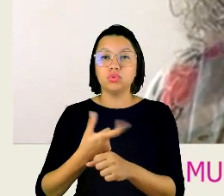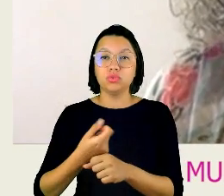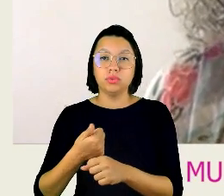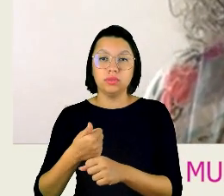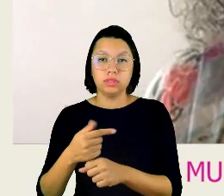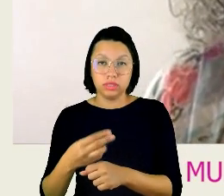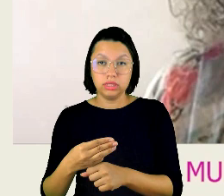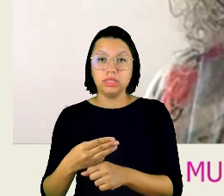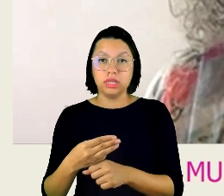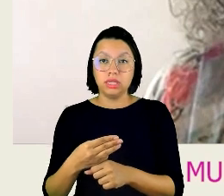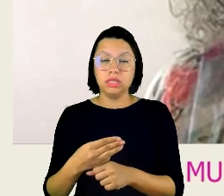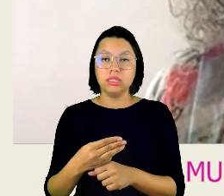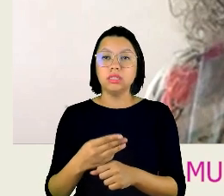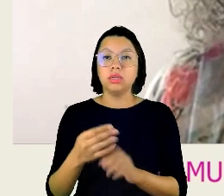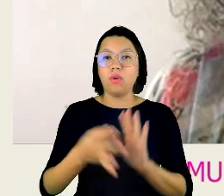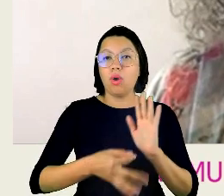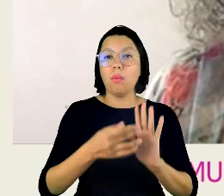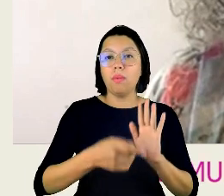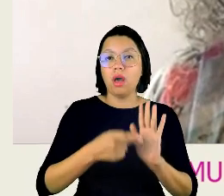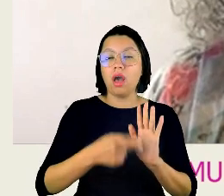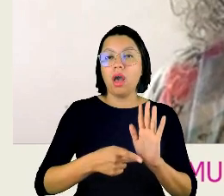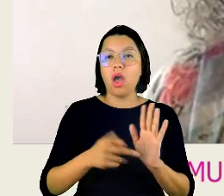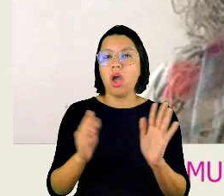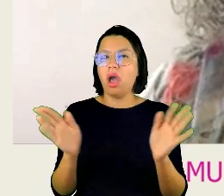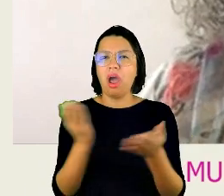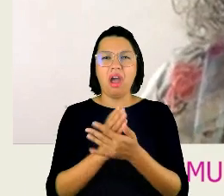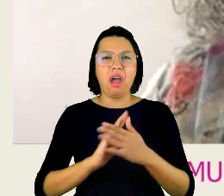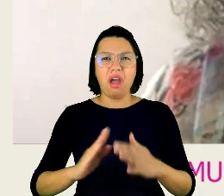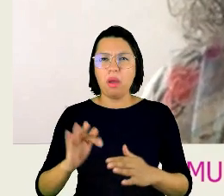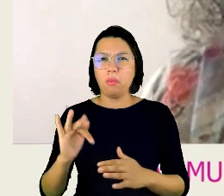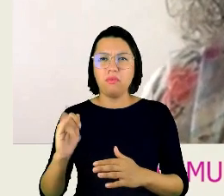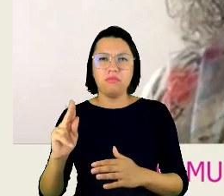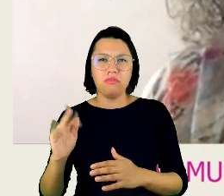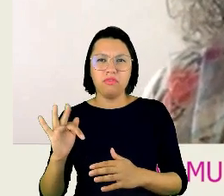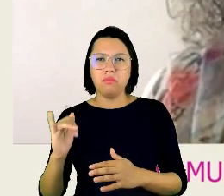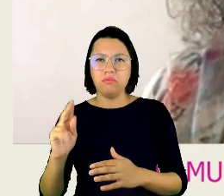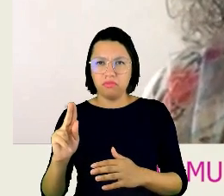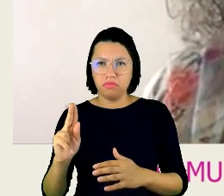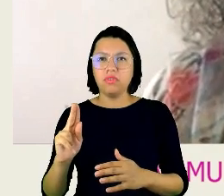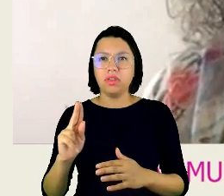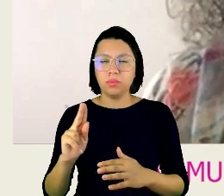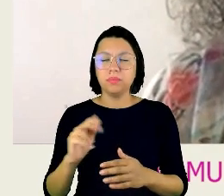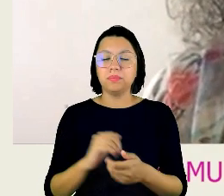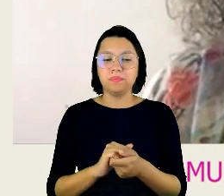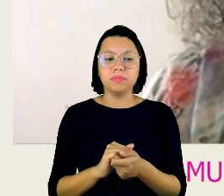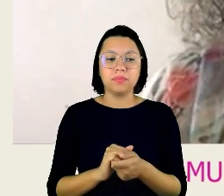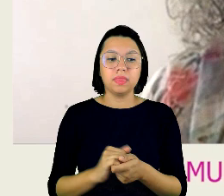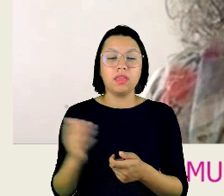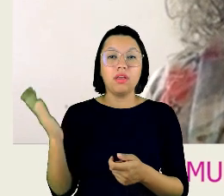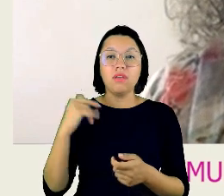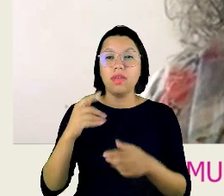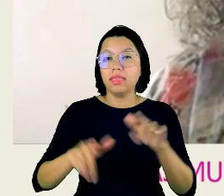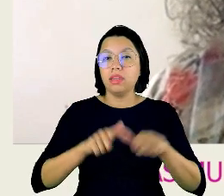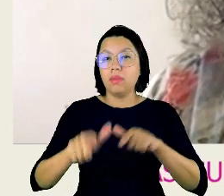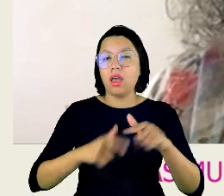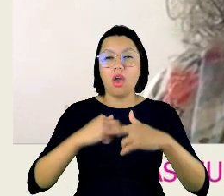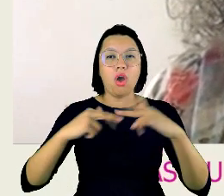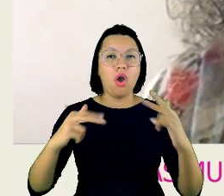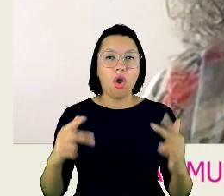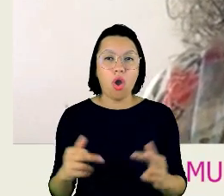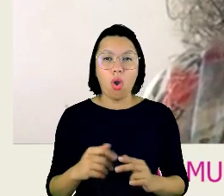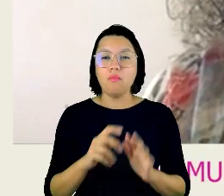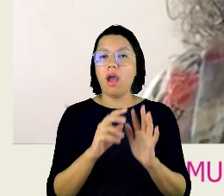de Fio e a Meu Primeiro Assédio. E desde então a gente vem trabalhando com vários temas, né? Enfim,